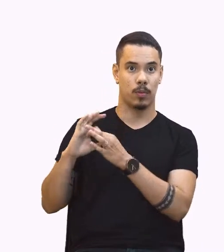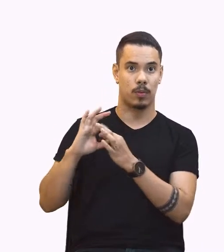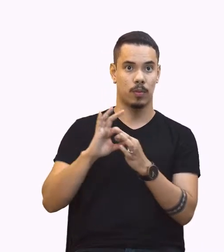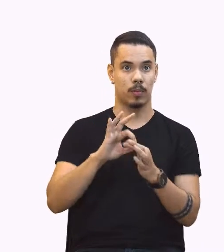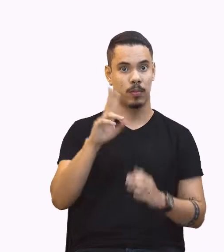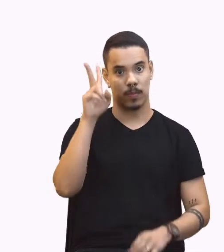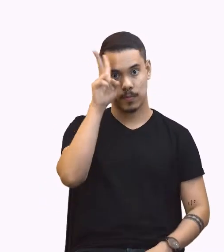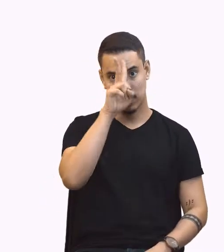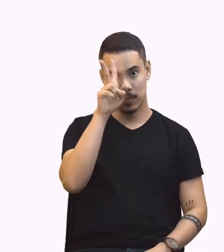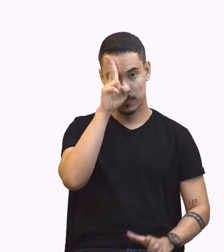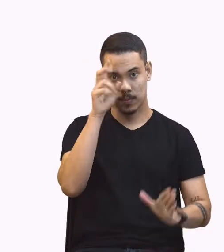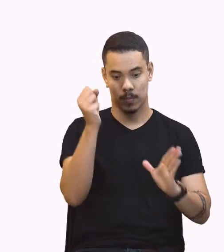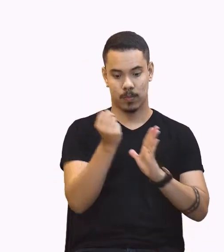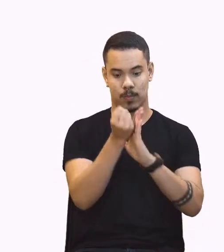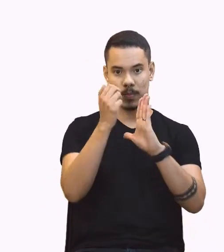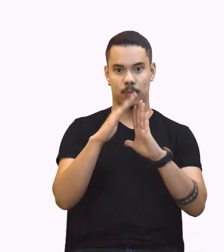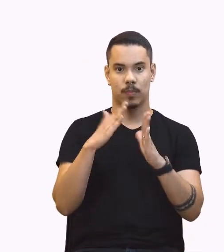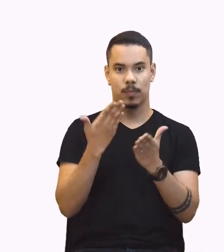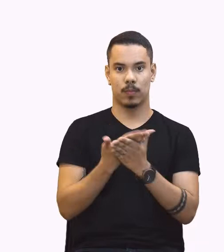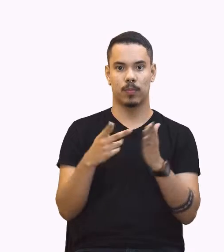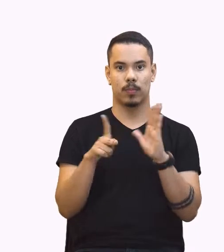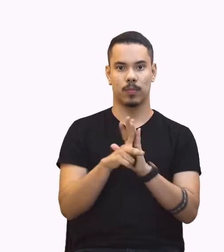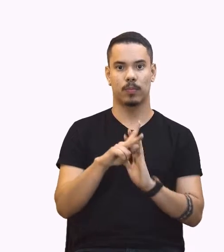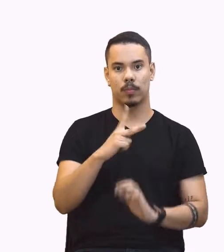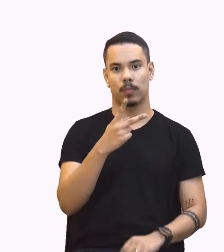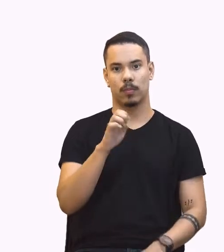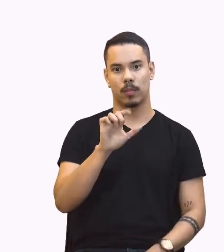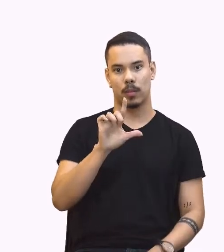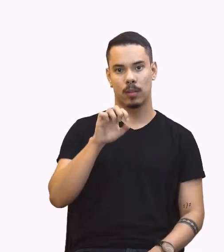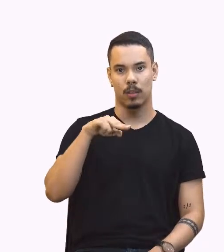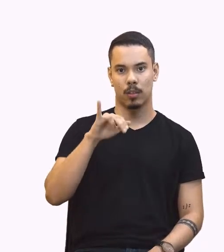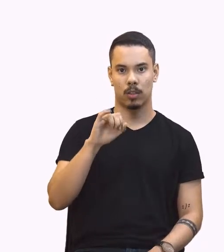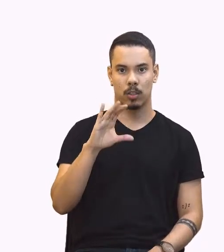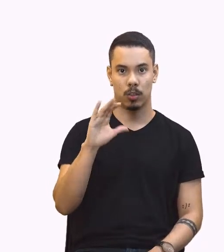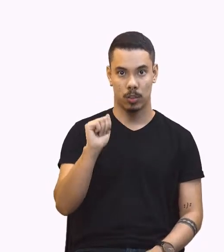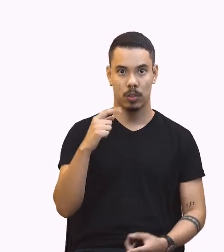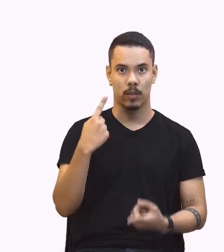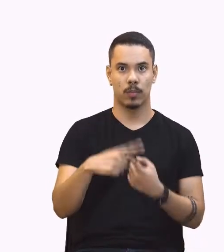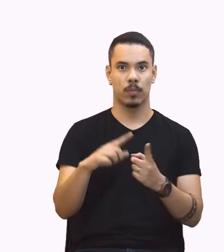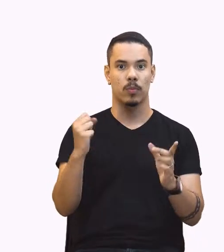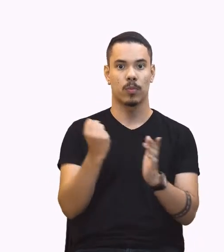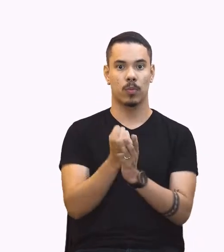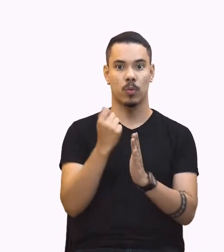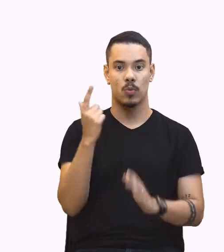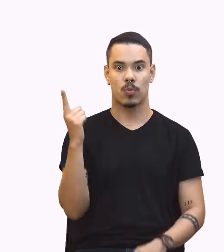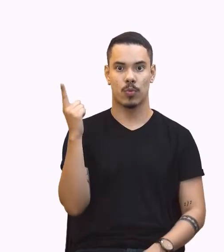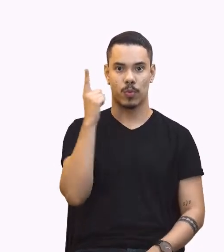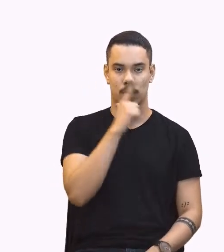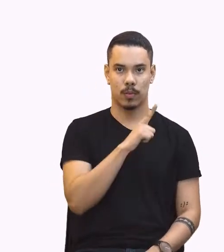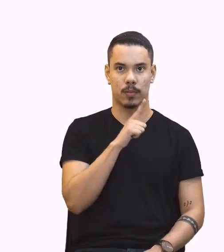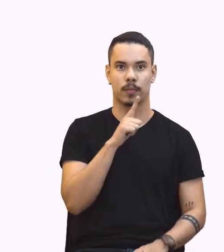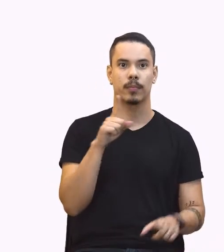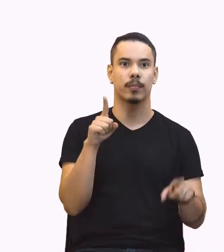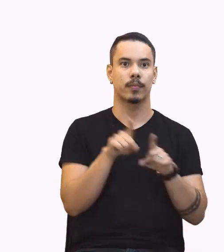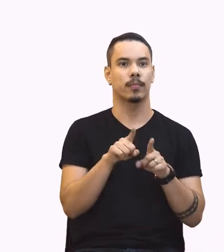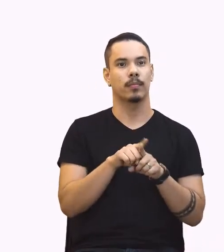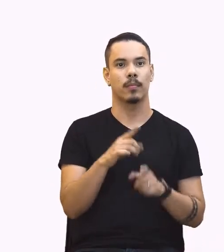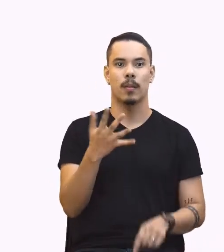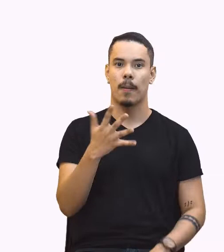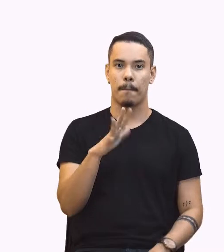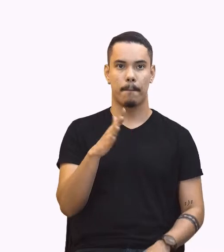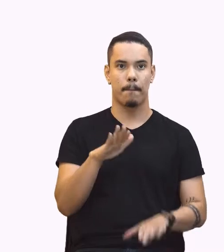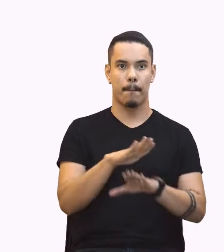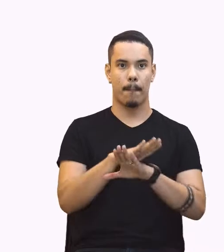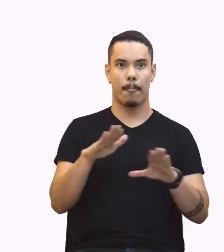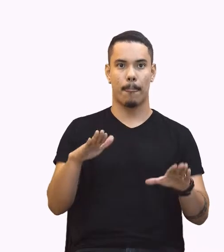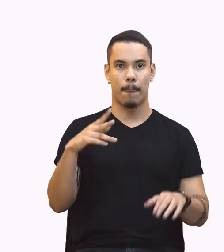histórico das escolas helenísticas. As conquistas de Alexandre Magno até ali mais ou menos o fim da era